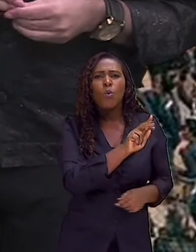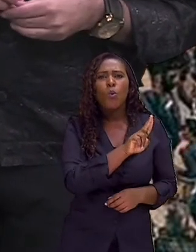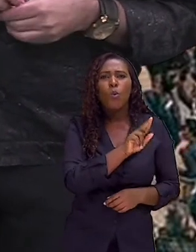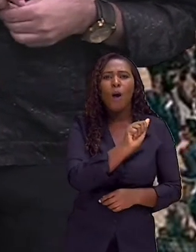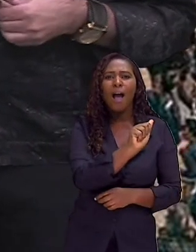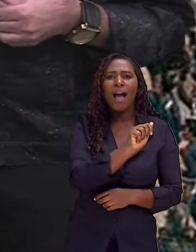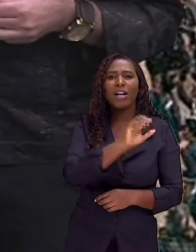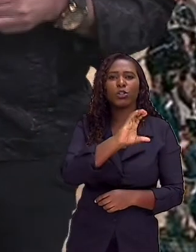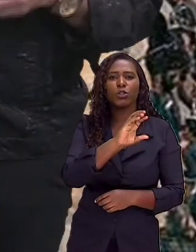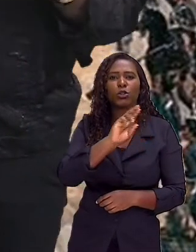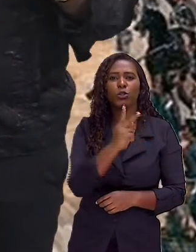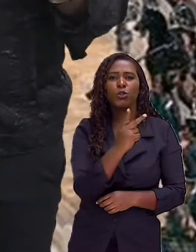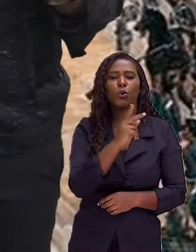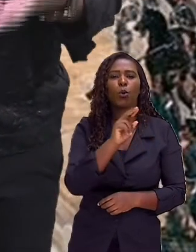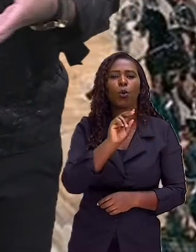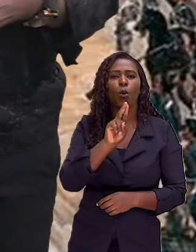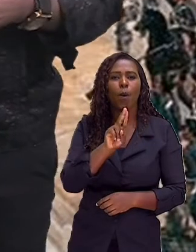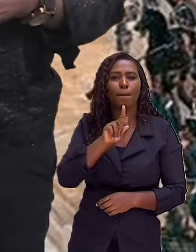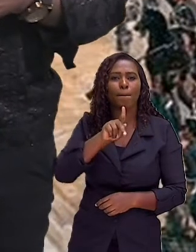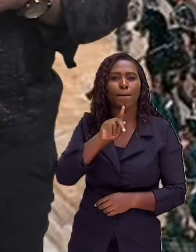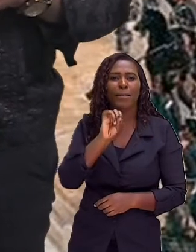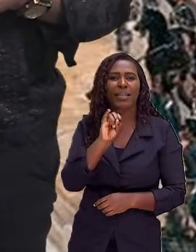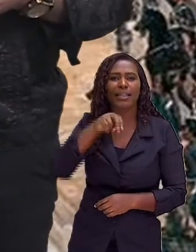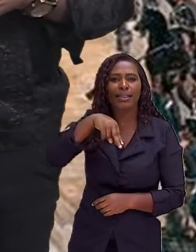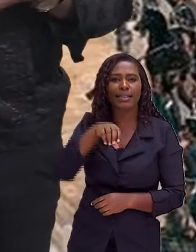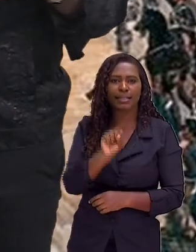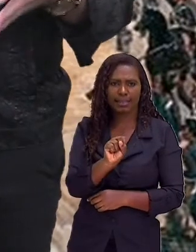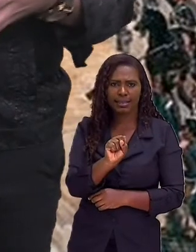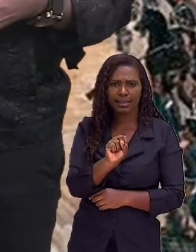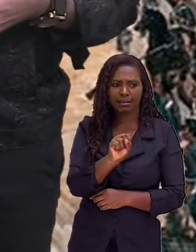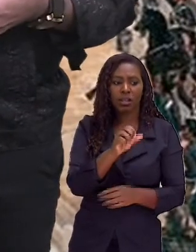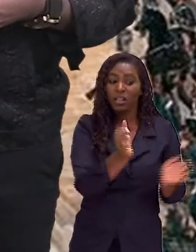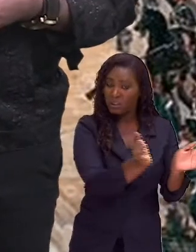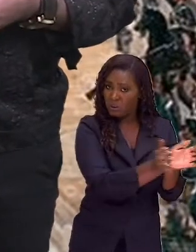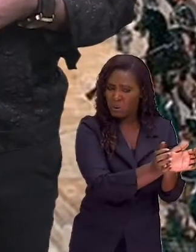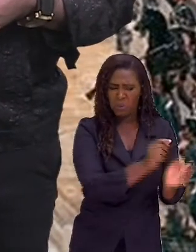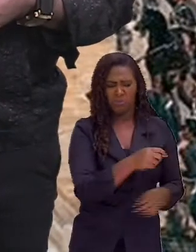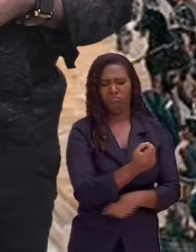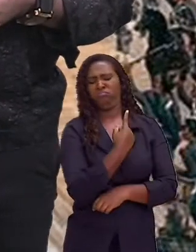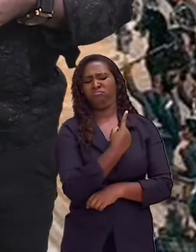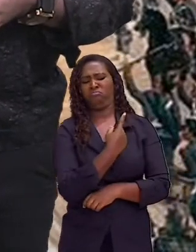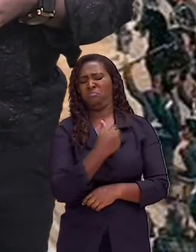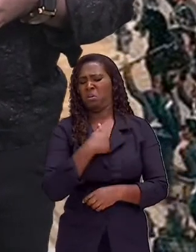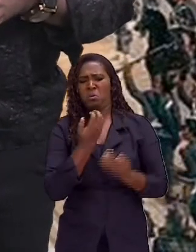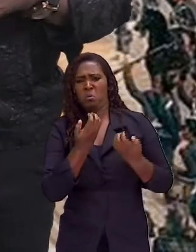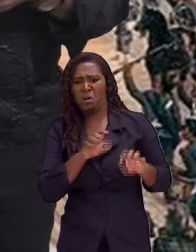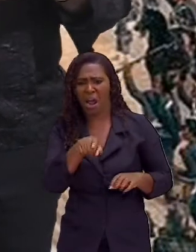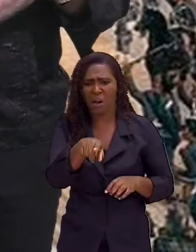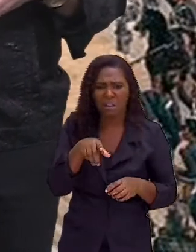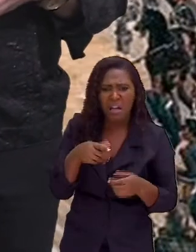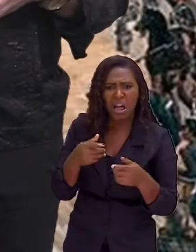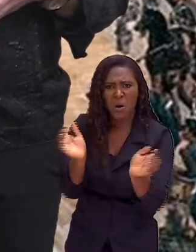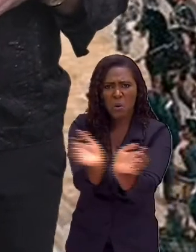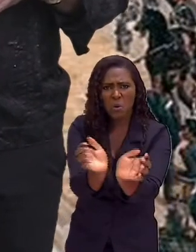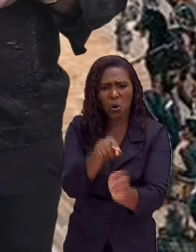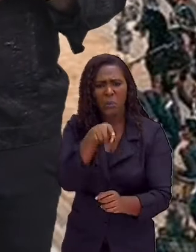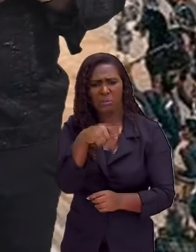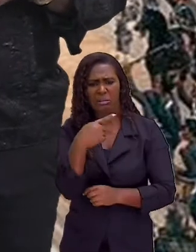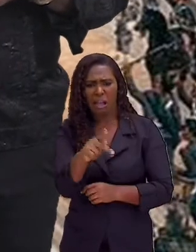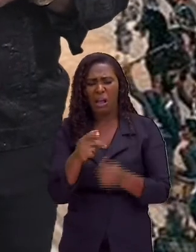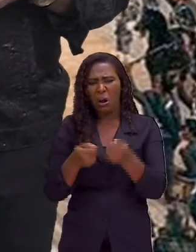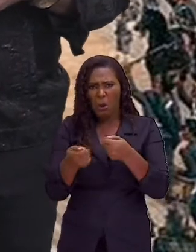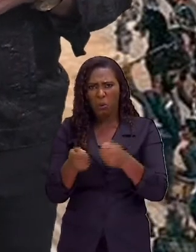Iturrigaray convocou uma reunião de todos os cabildos da Nova Espanha. Os realistas